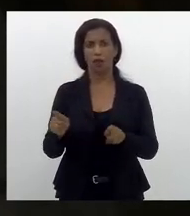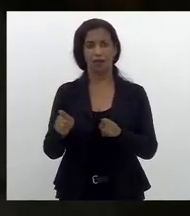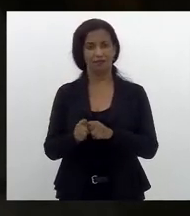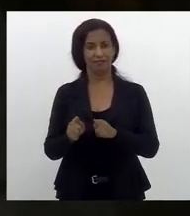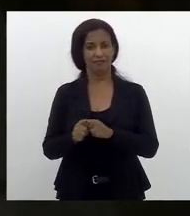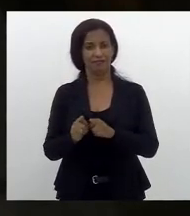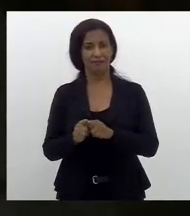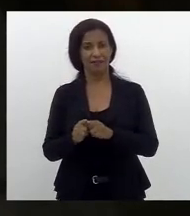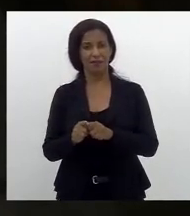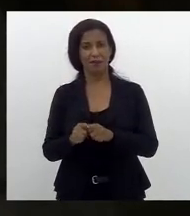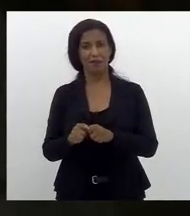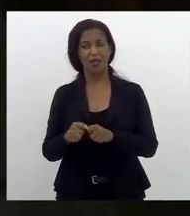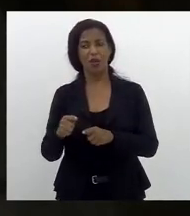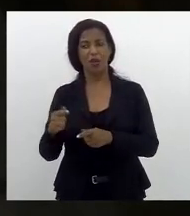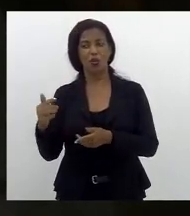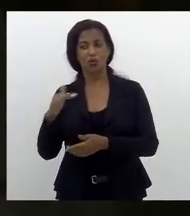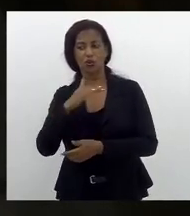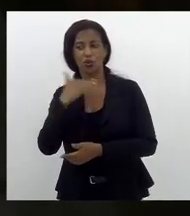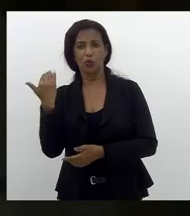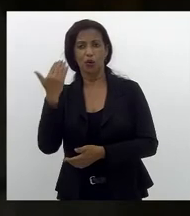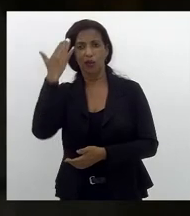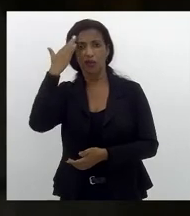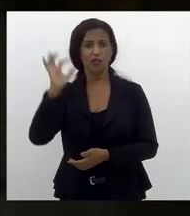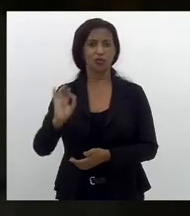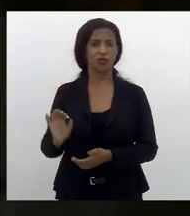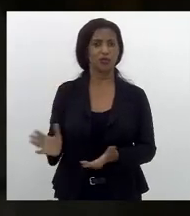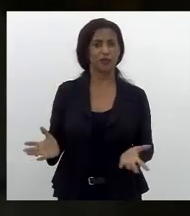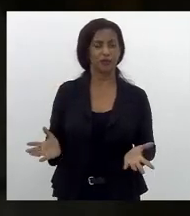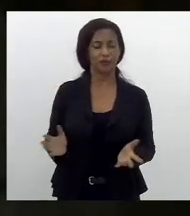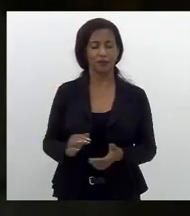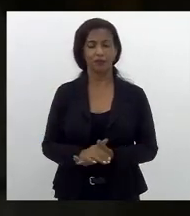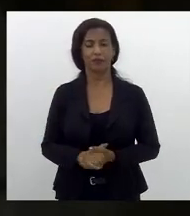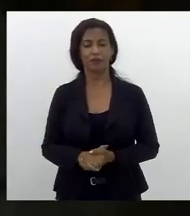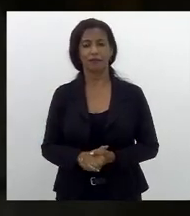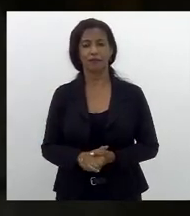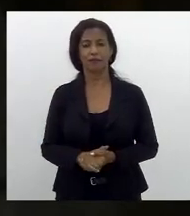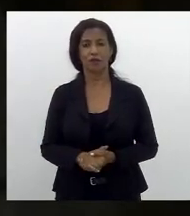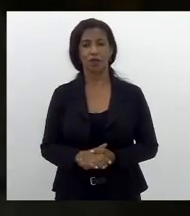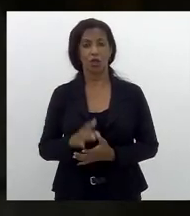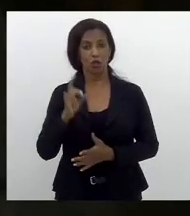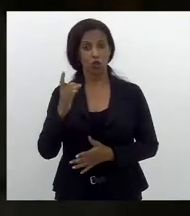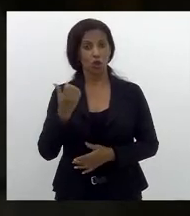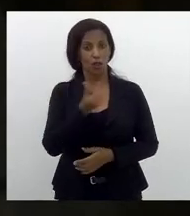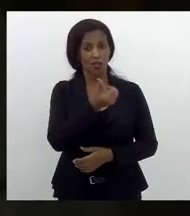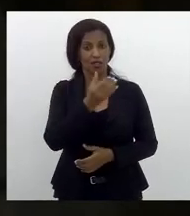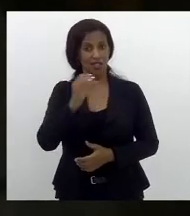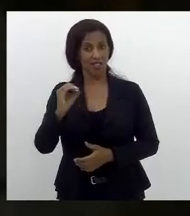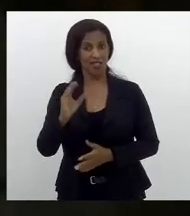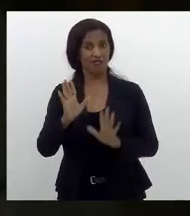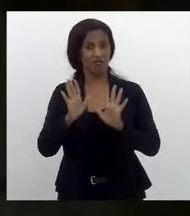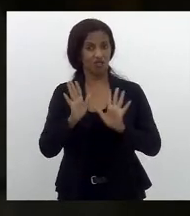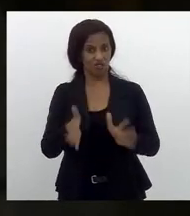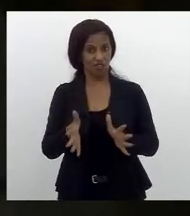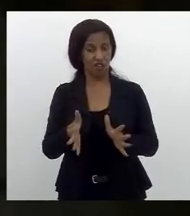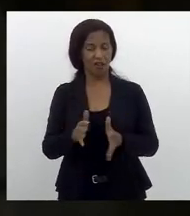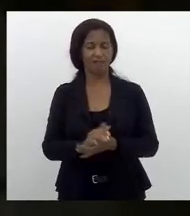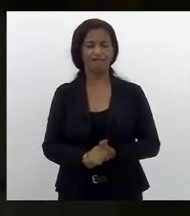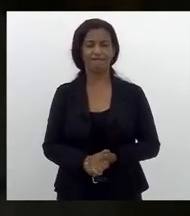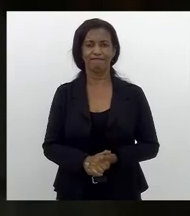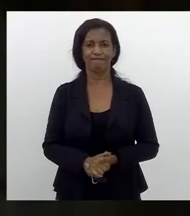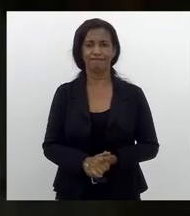subnotificações. Esse dado, por si só, já seria suficiente para